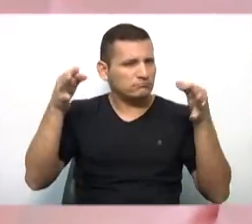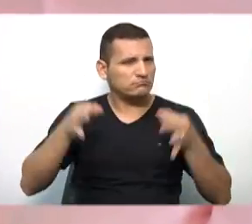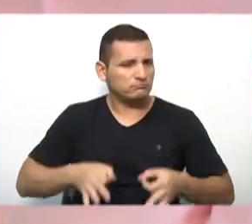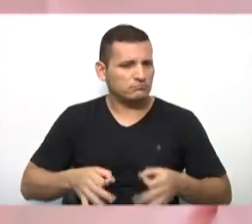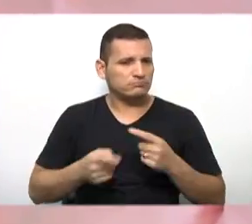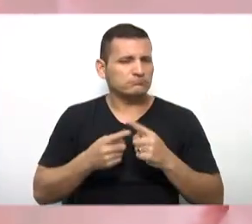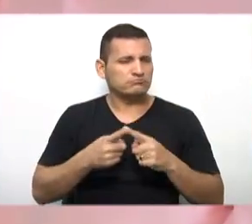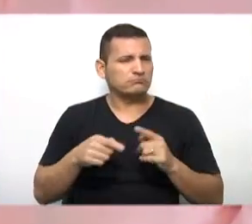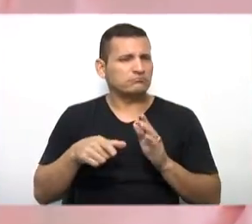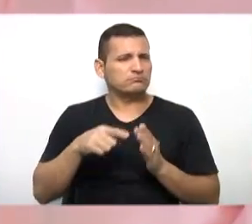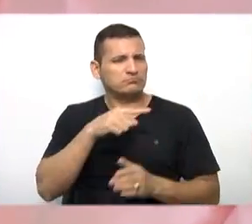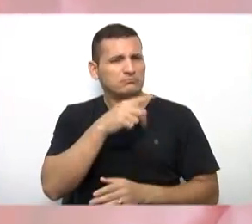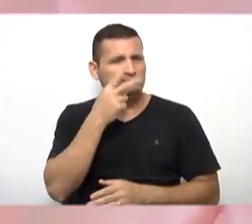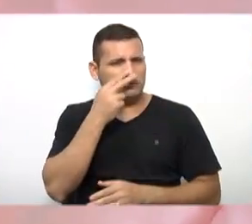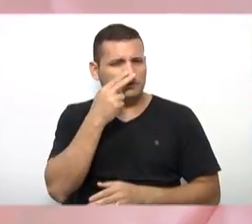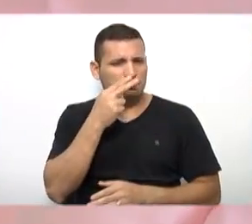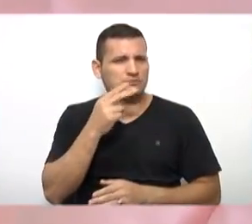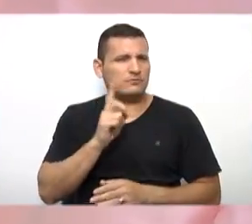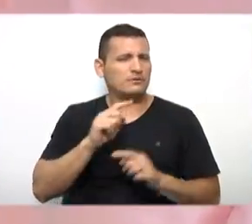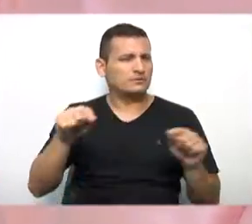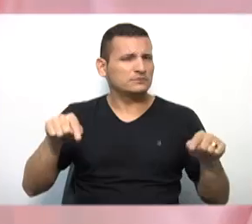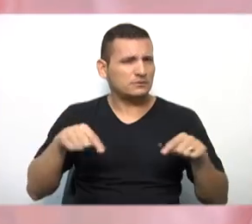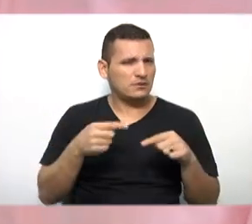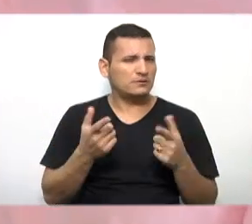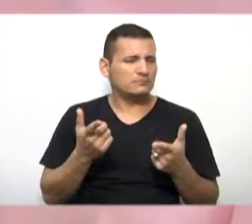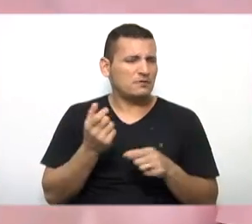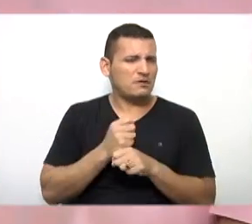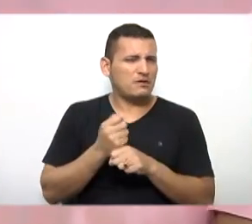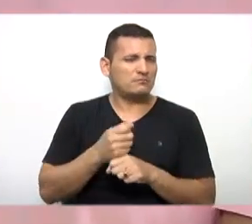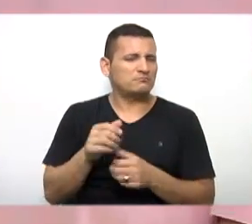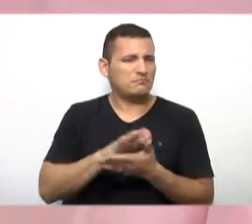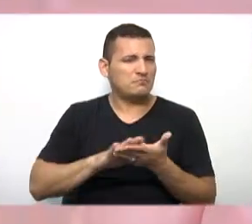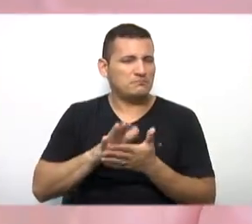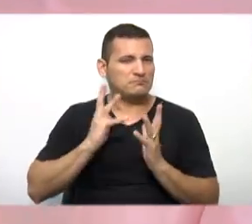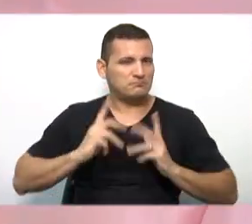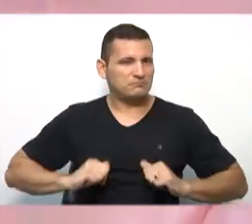do jeito que tá, parece que essa sala não recebe uma limpeza há séculos.